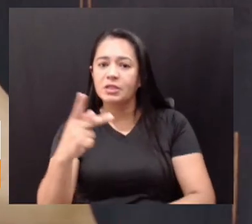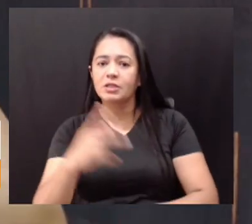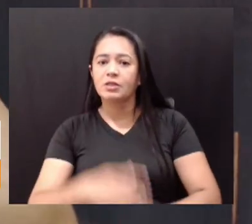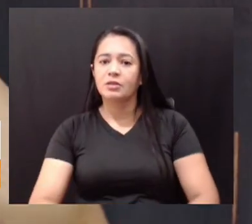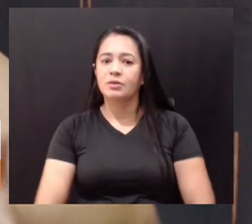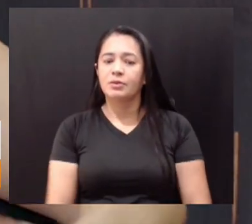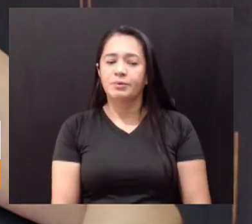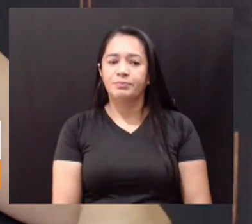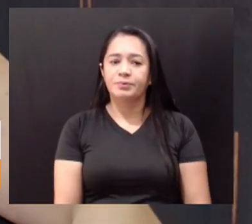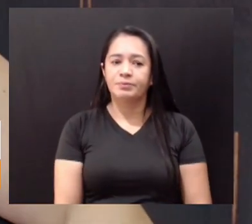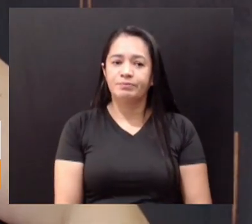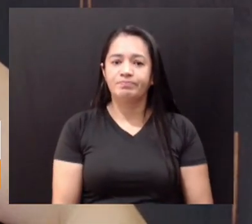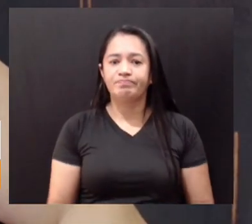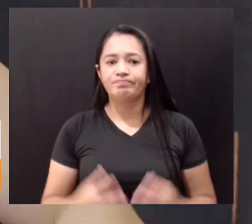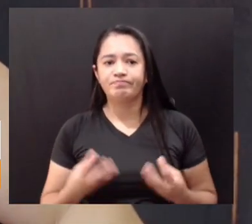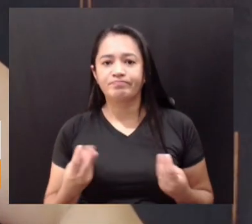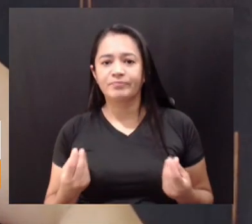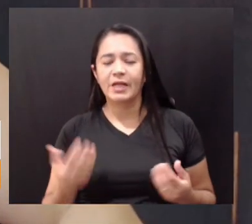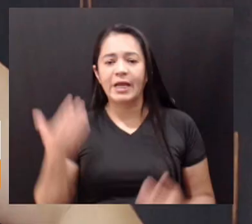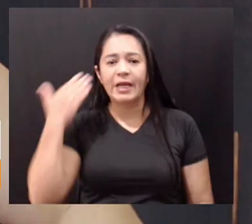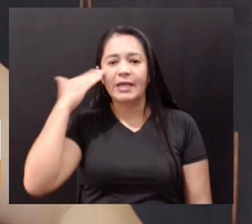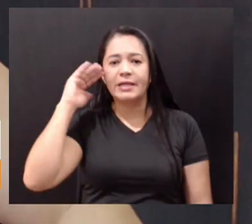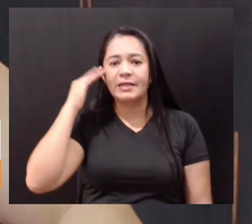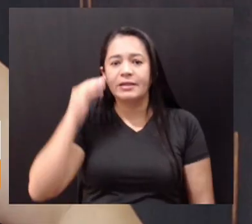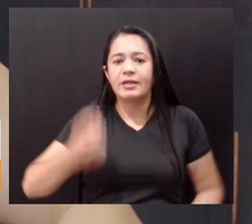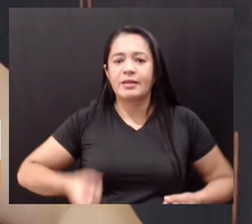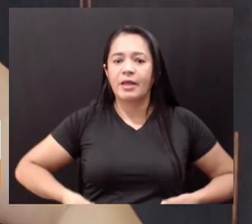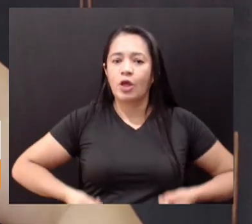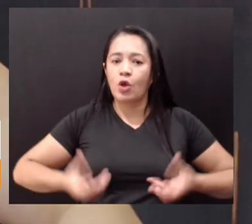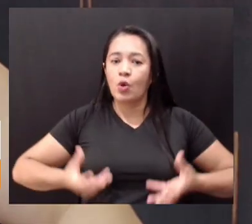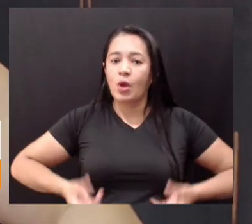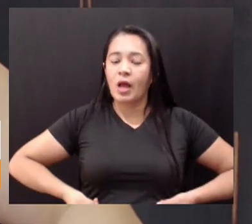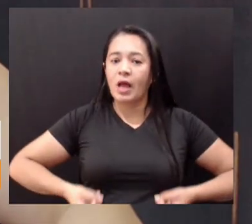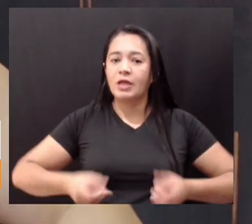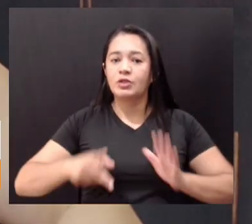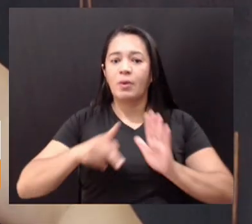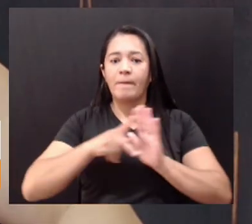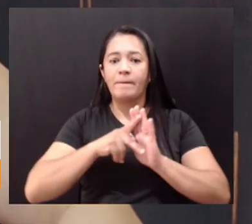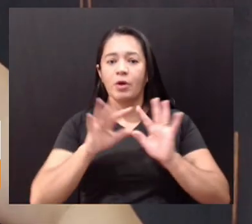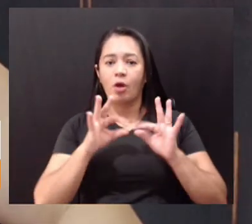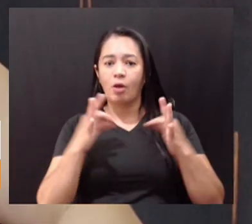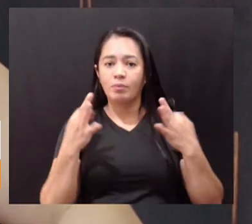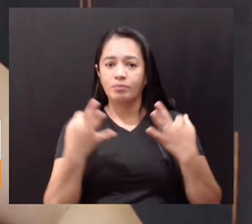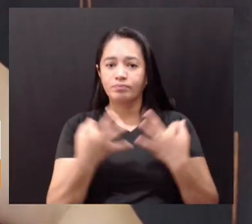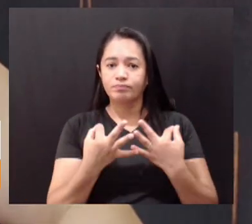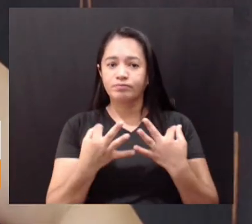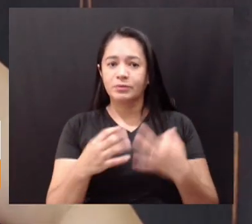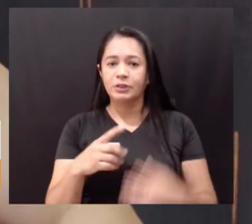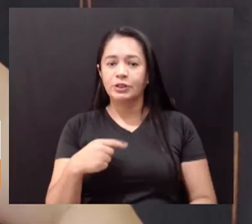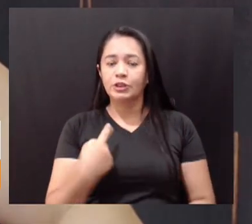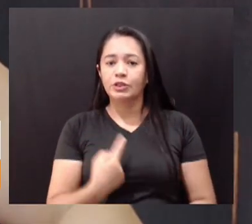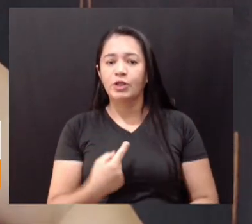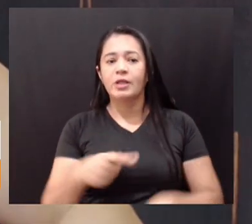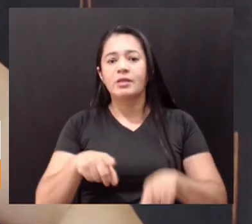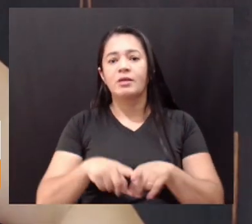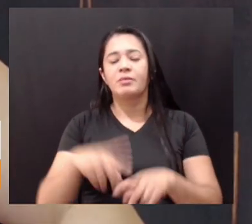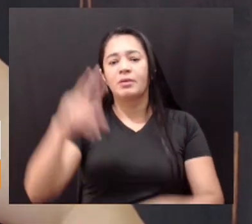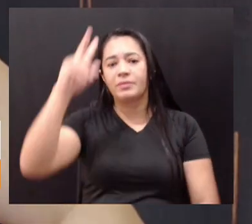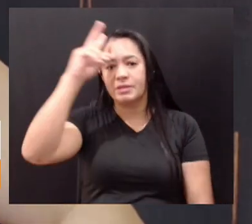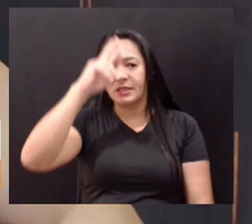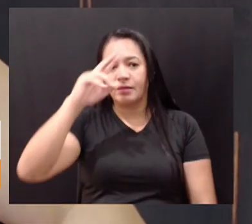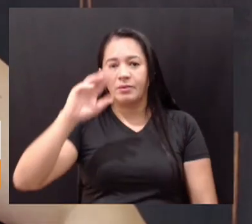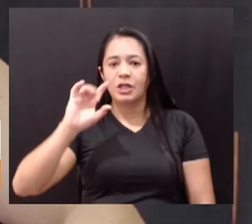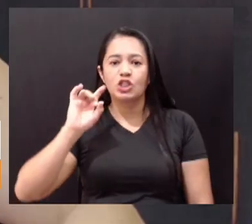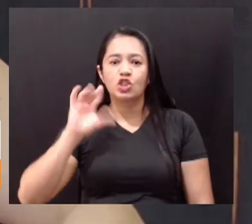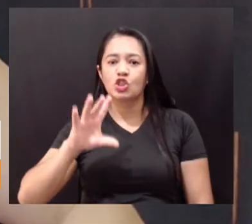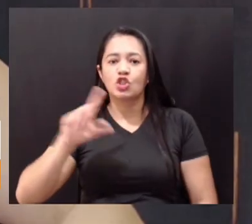né, entender os gastos dessa família. E eu acho que também a gente sempre lembrar que não é só meta financeira, de